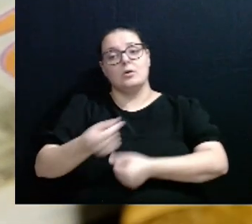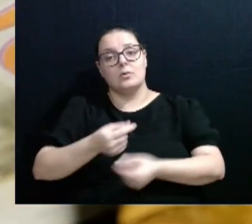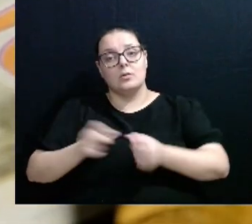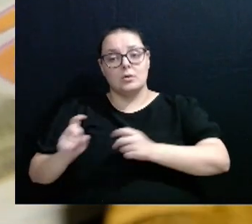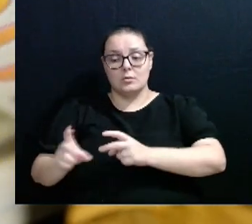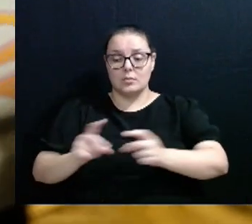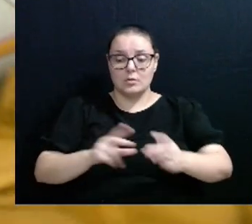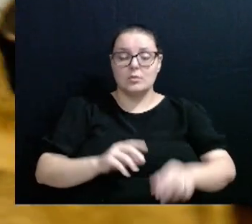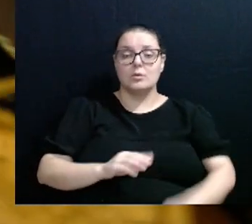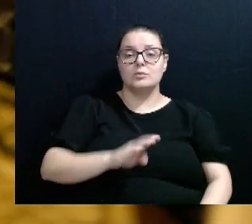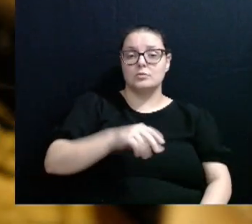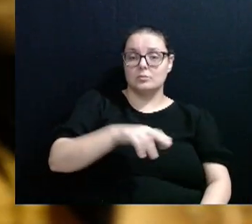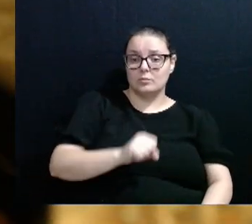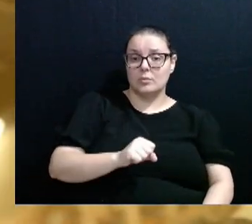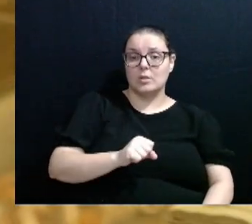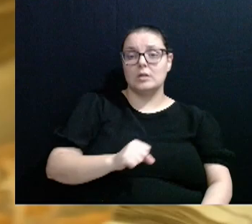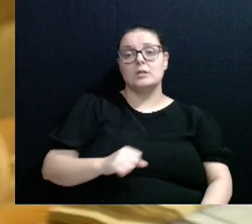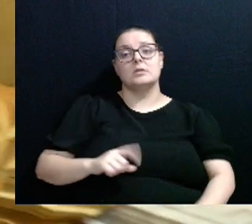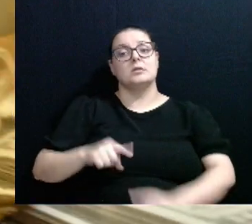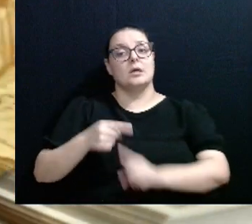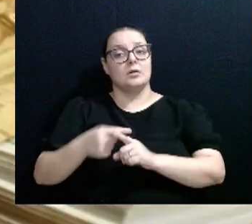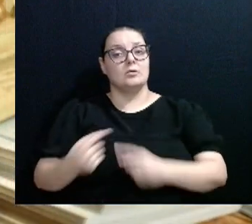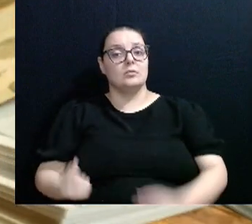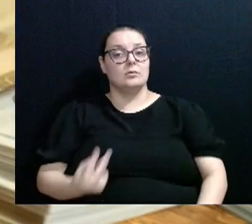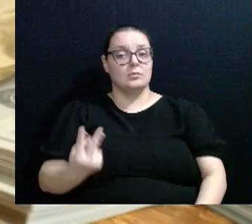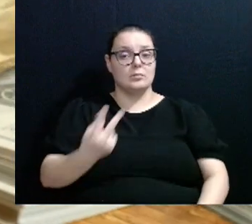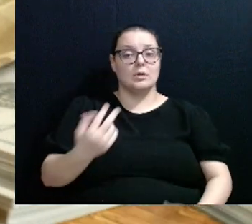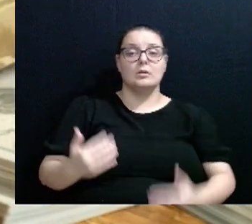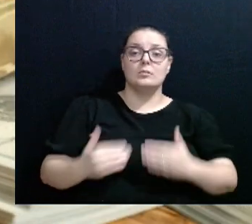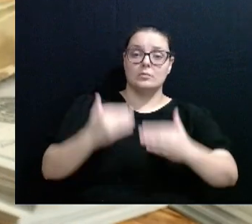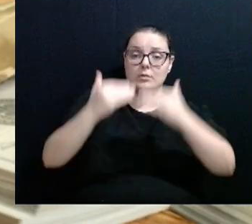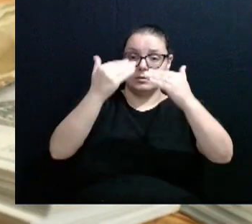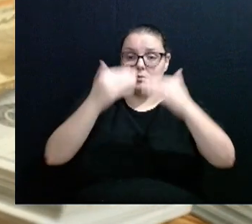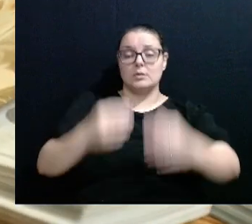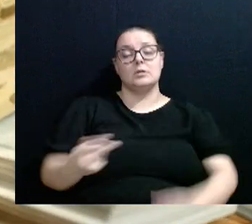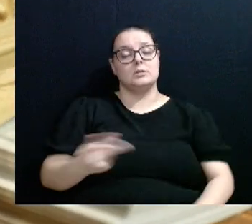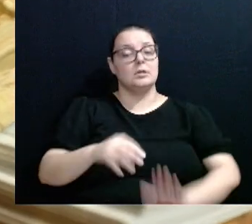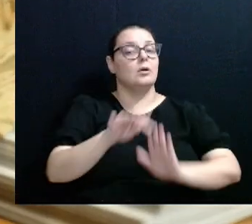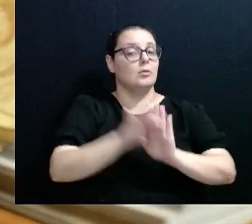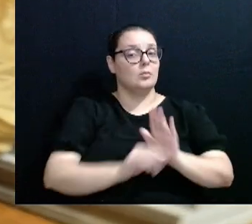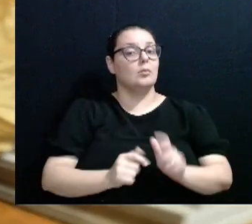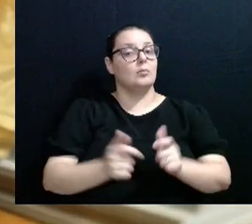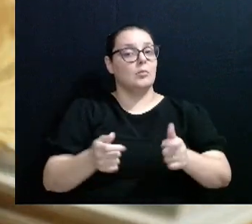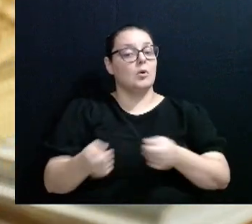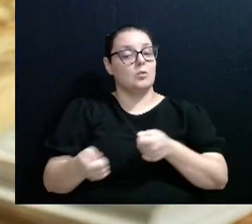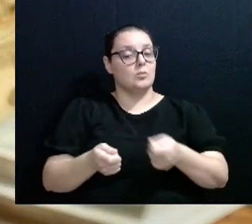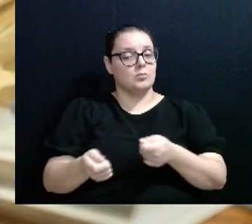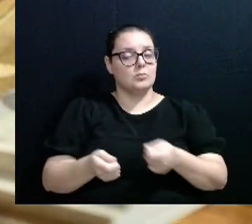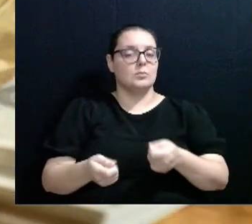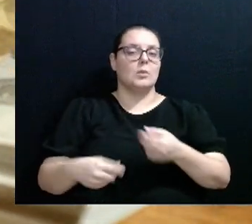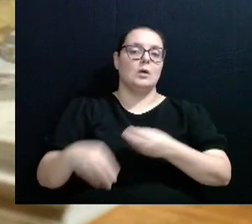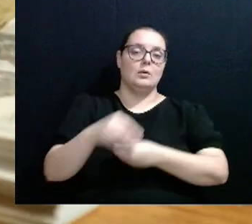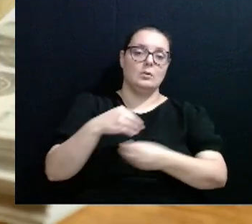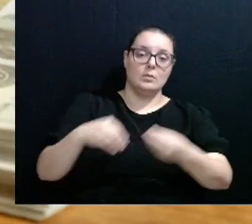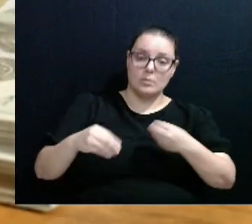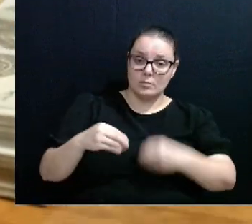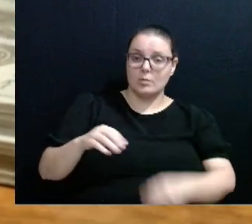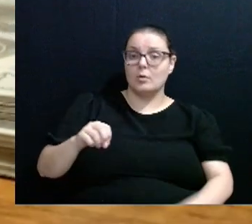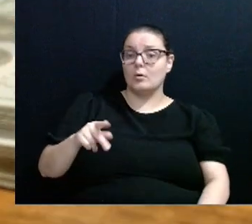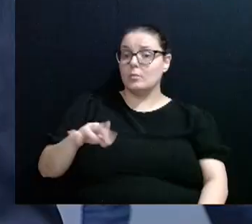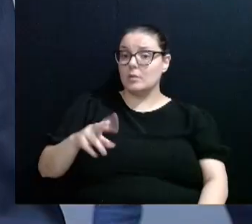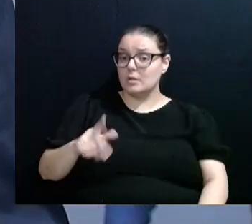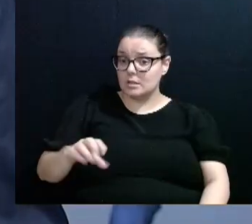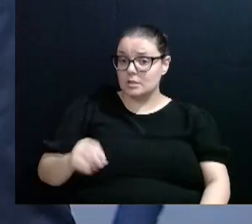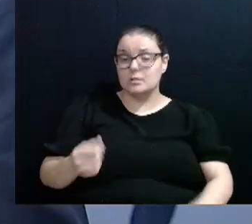de elevado valor econômico, setores que, segundo o texto, exigem maior controle por envolverem operações financeiras